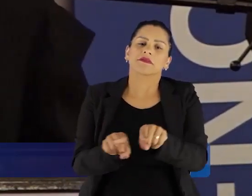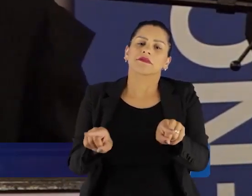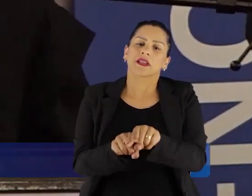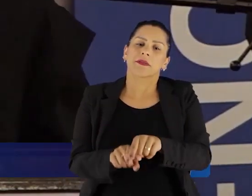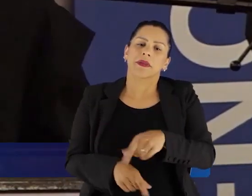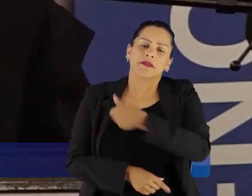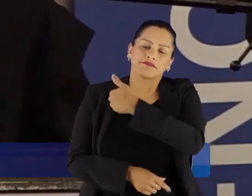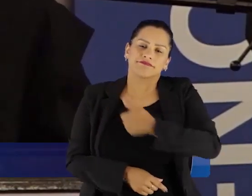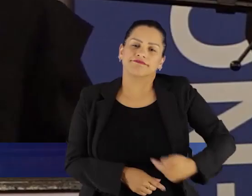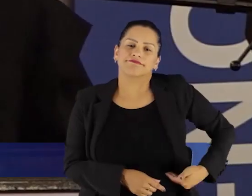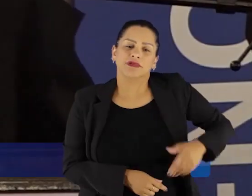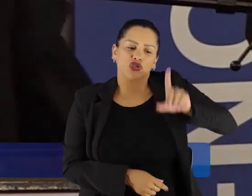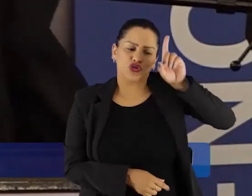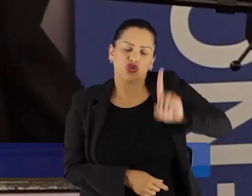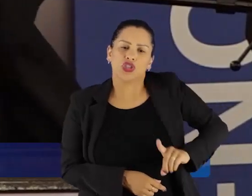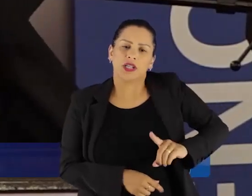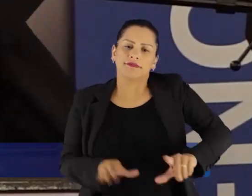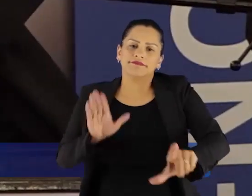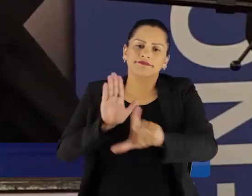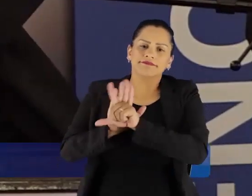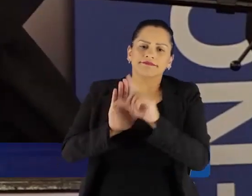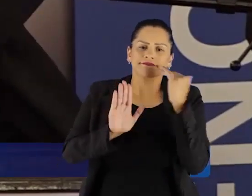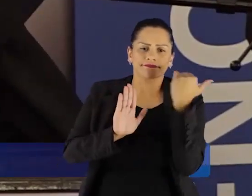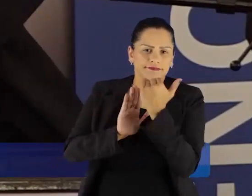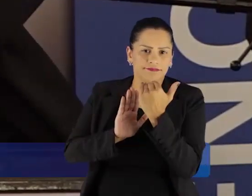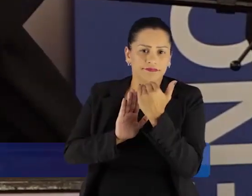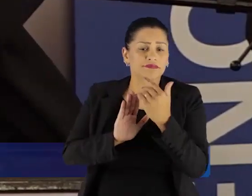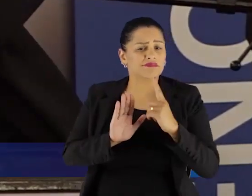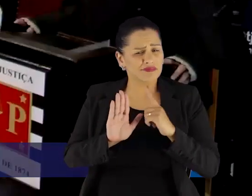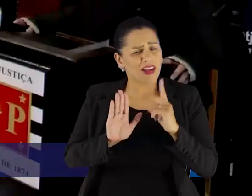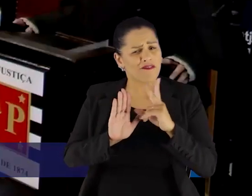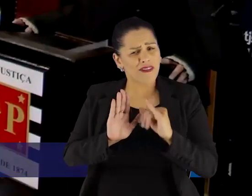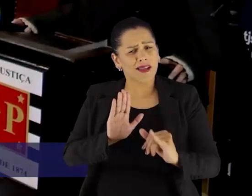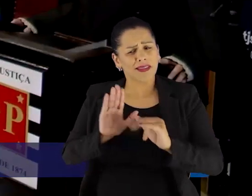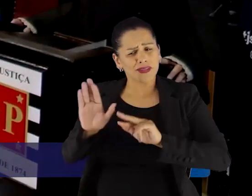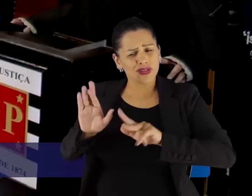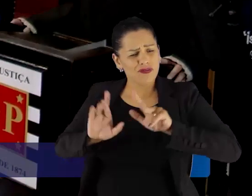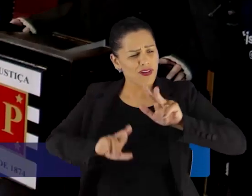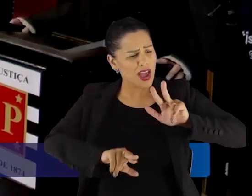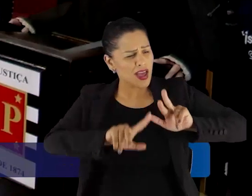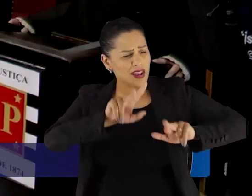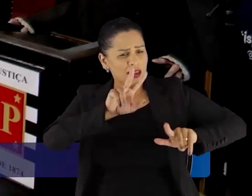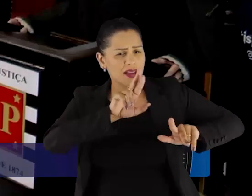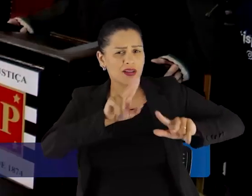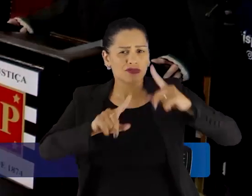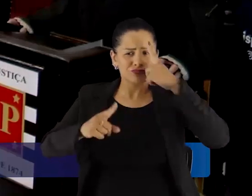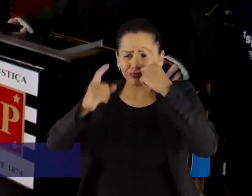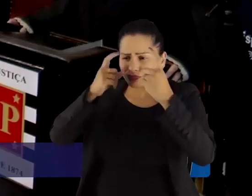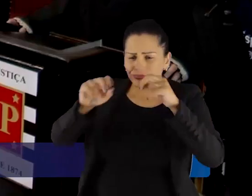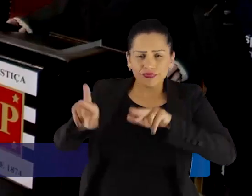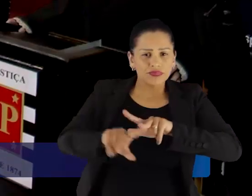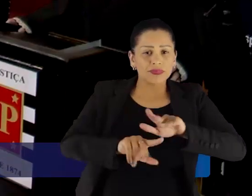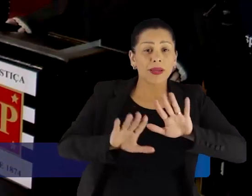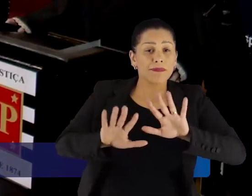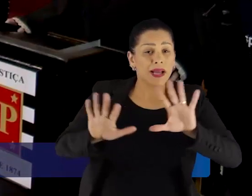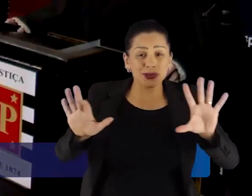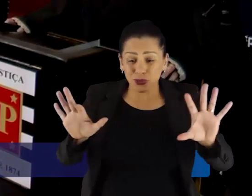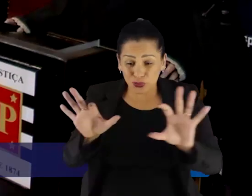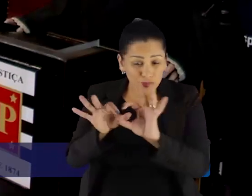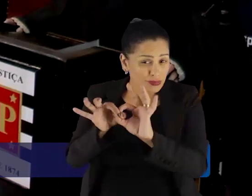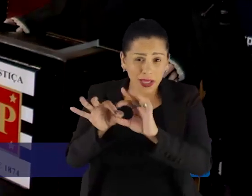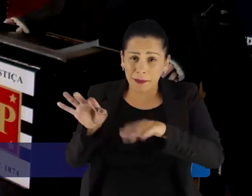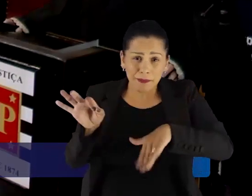de direito divergências entre nós haverá mas o que nos une é muito mais importante